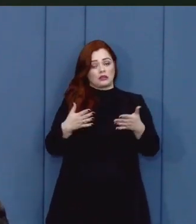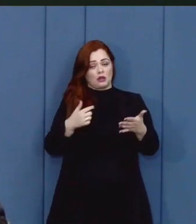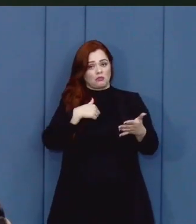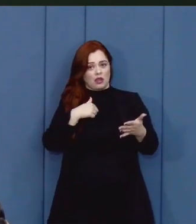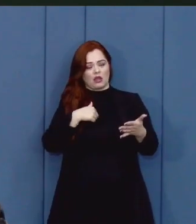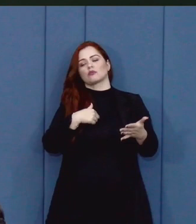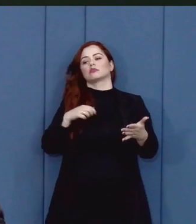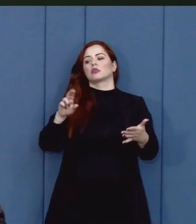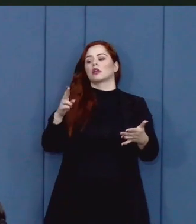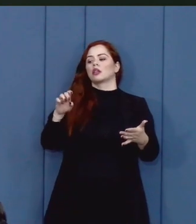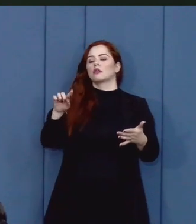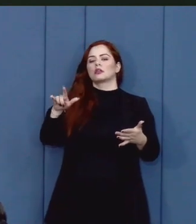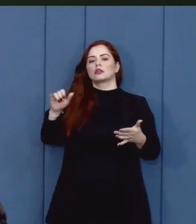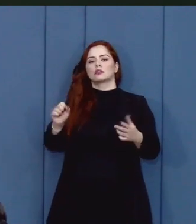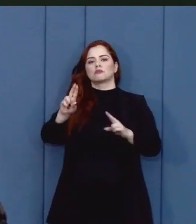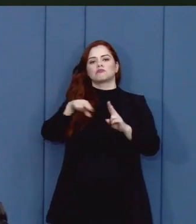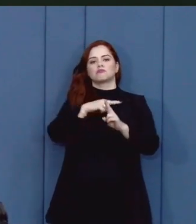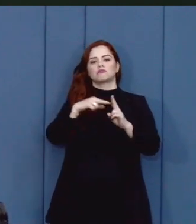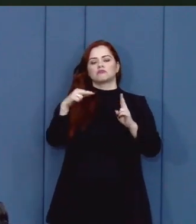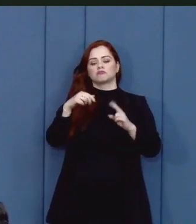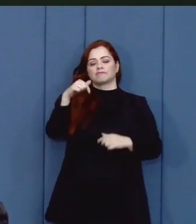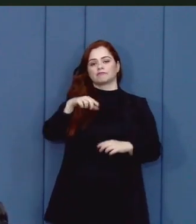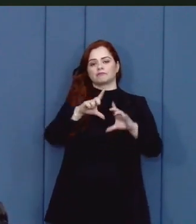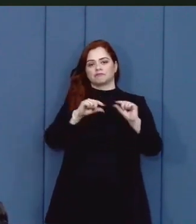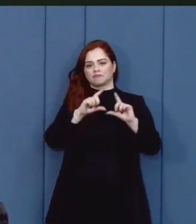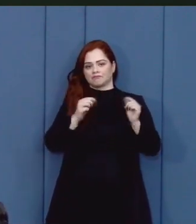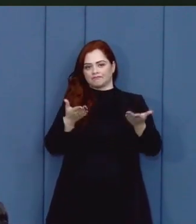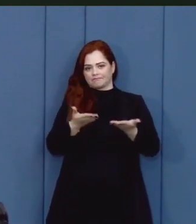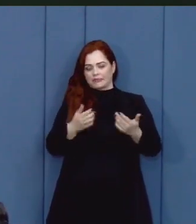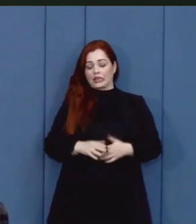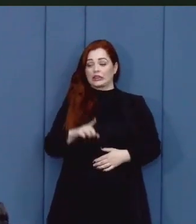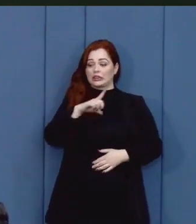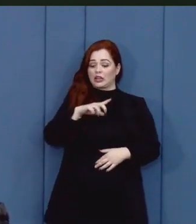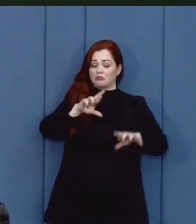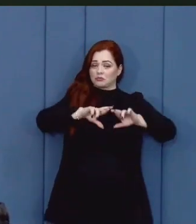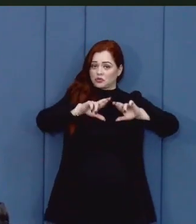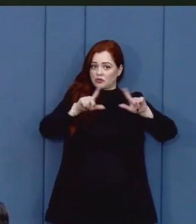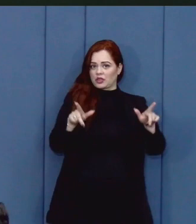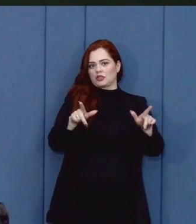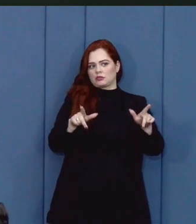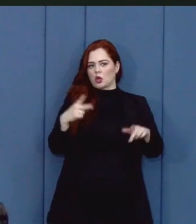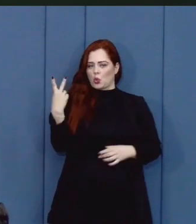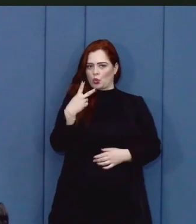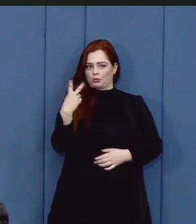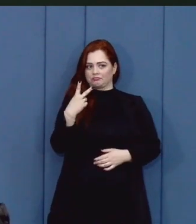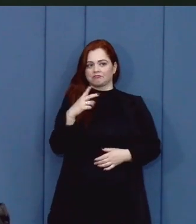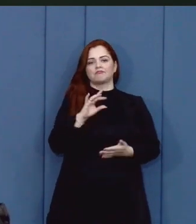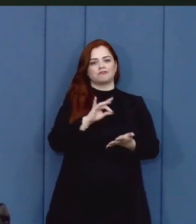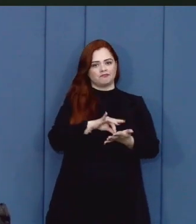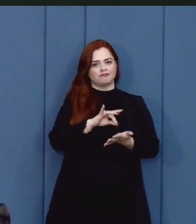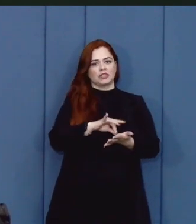era Heloísa da Universidade de Brasília, né? Então tem essa diferença, né, desses dois. E